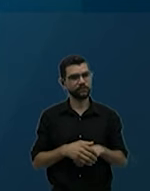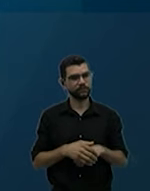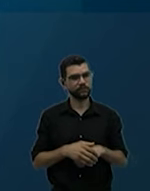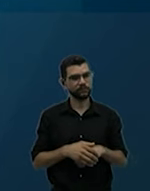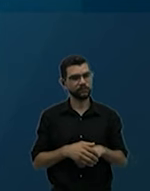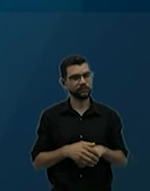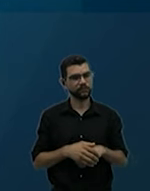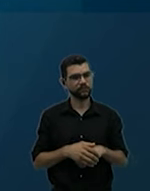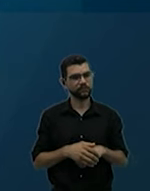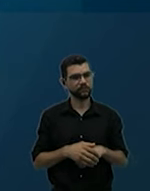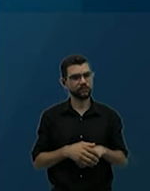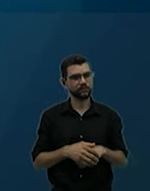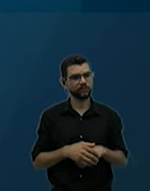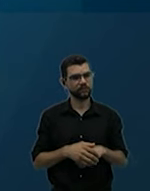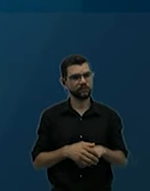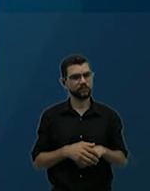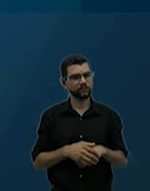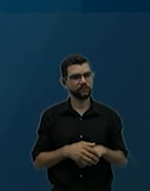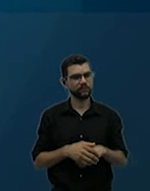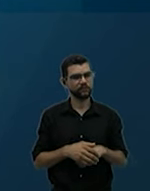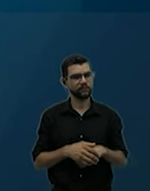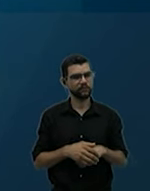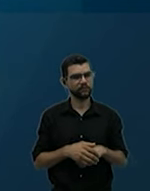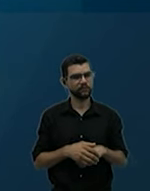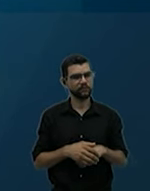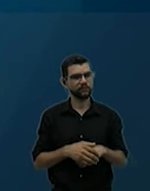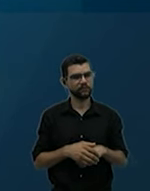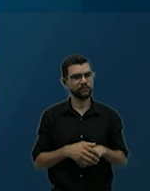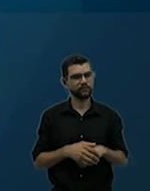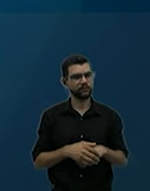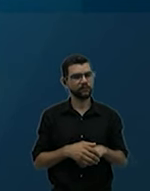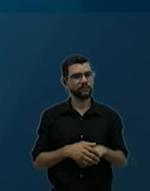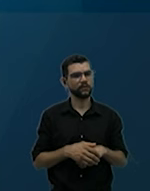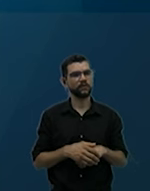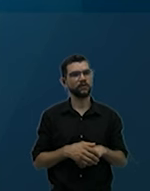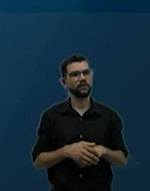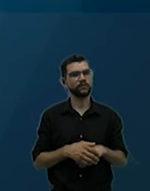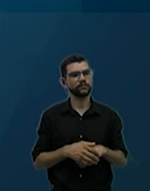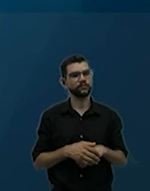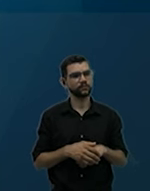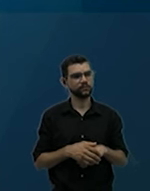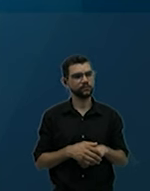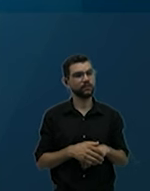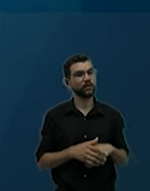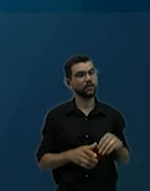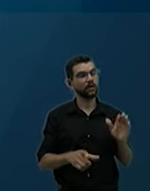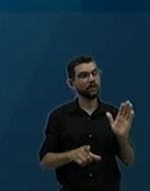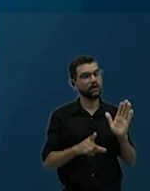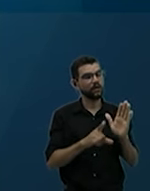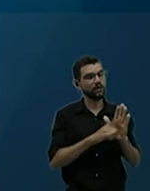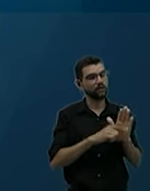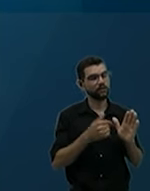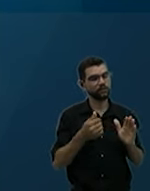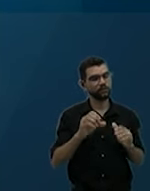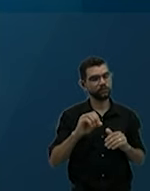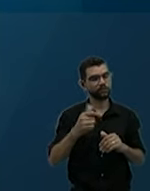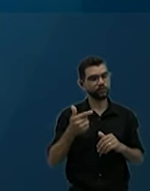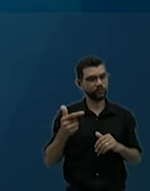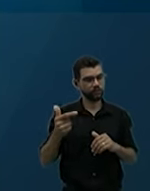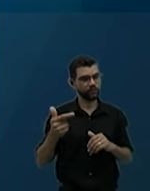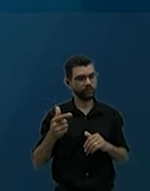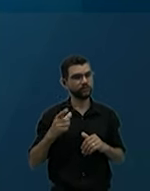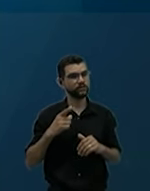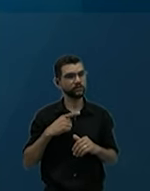diversa. A reparação da Lei 10.559 de 2002 tem natureza patrimonial, material,